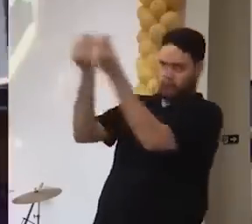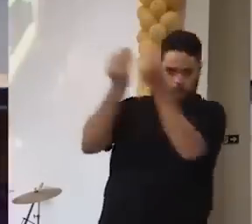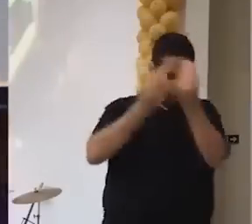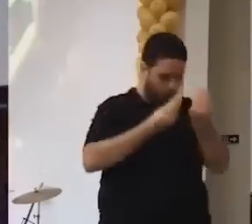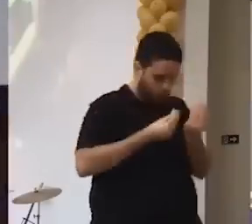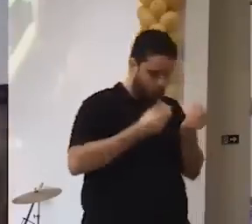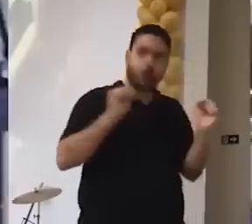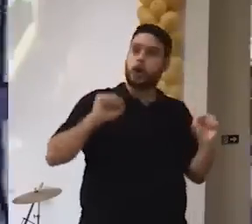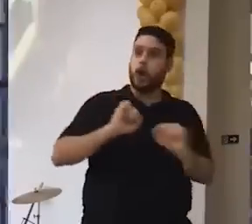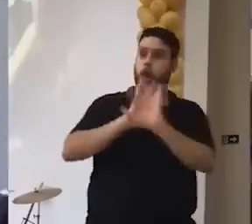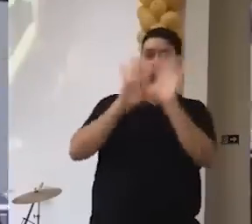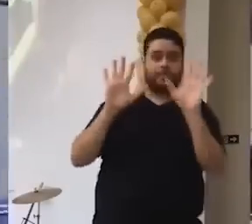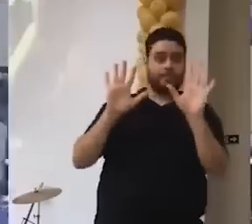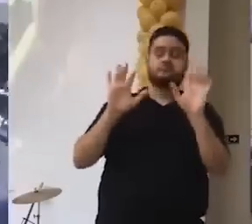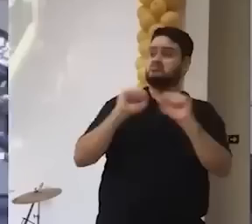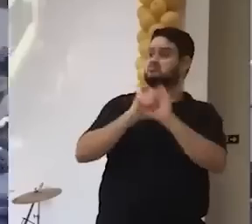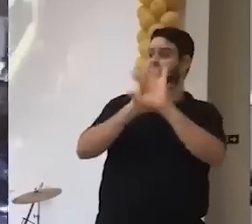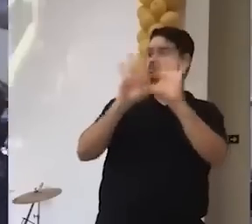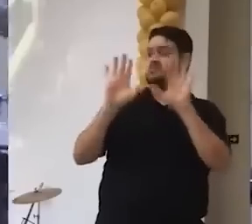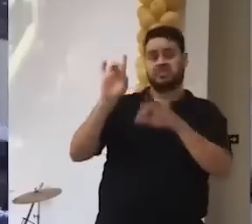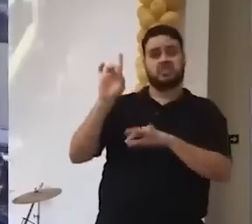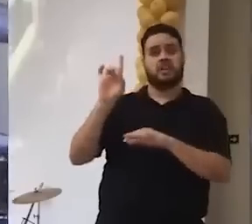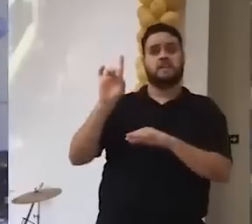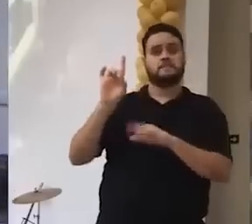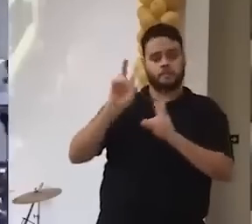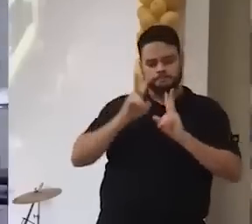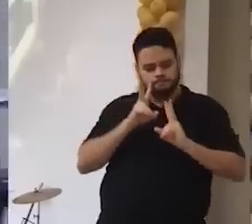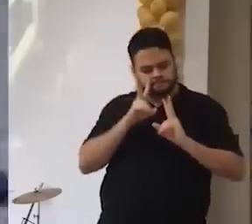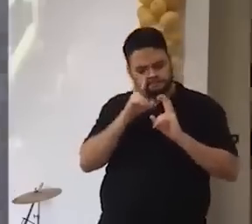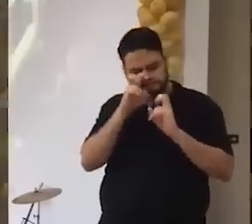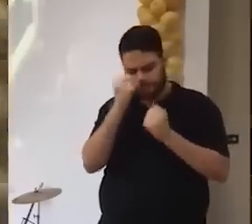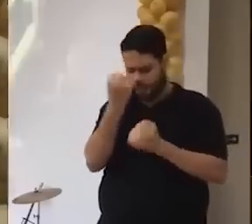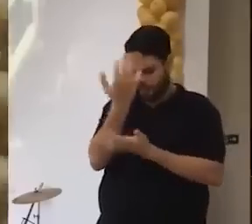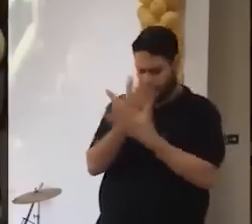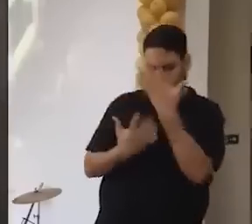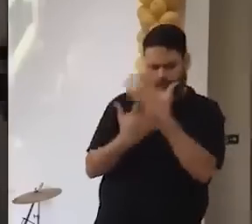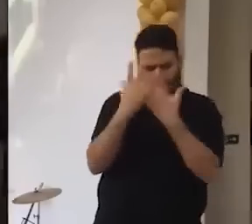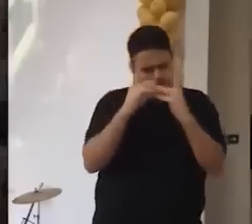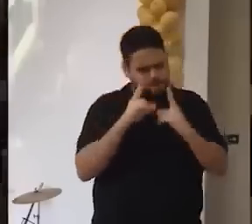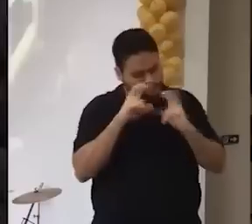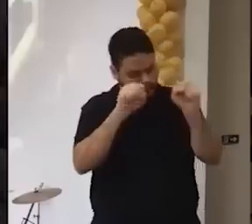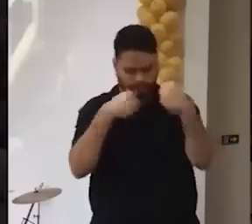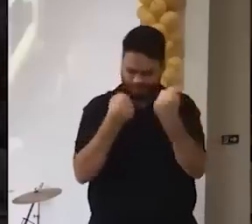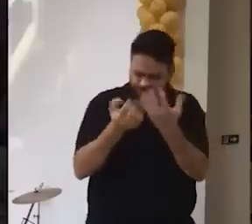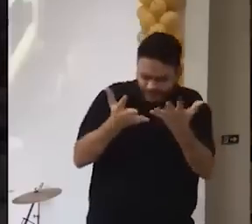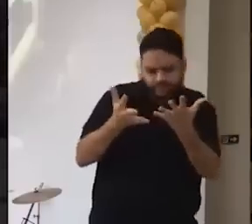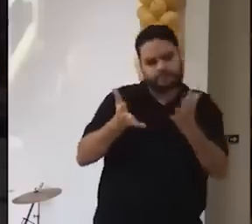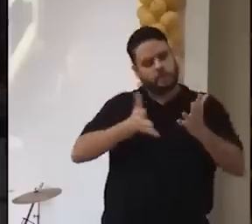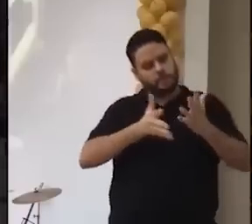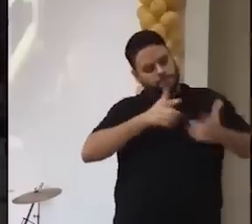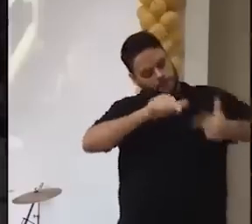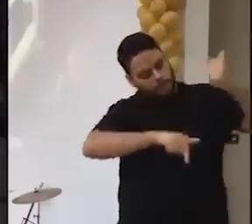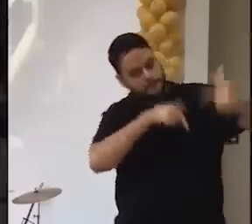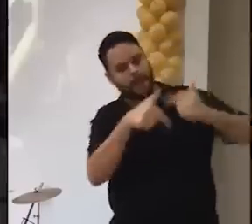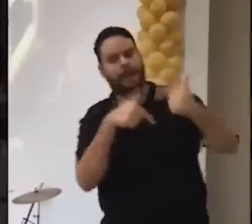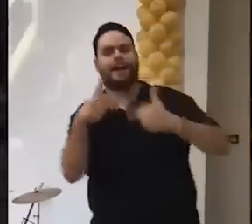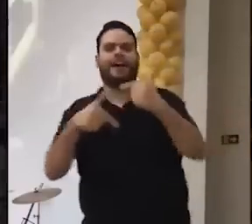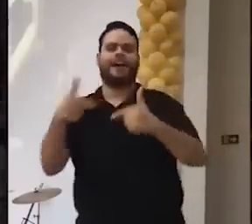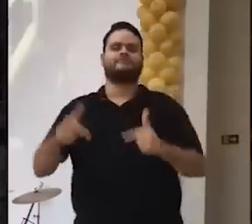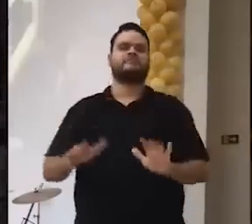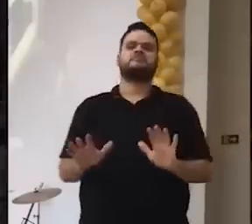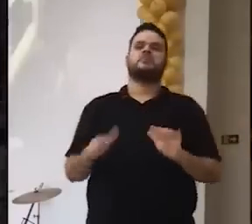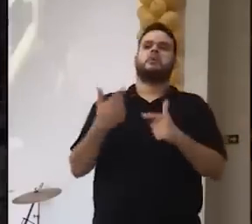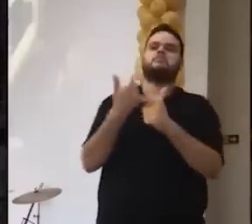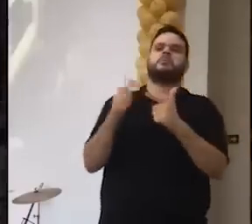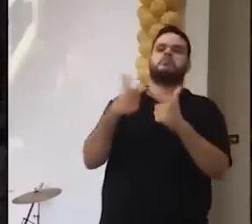Glórias, riquezas e glórias vêm de ti. É Deus quem fortalece as nossas mãos para adquirirmos riquezas. O problema não é a riqueza. O